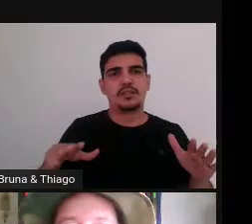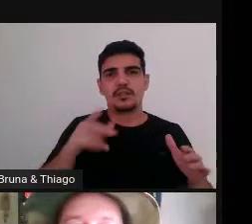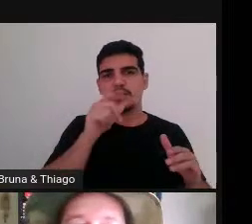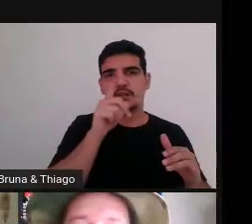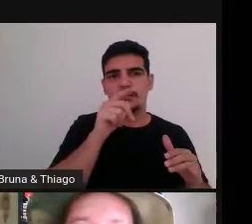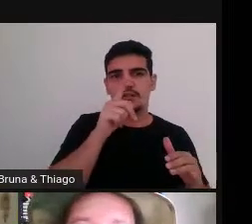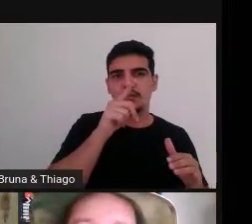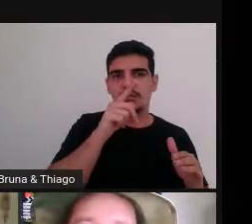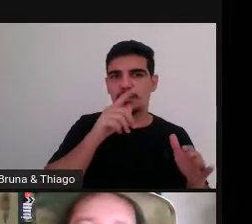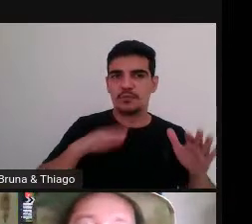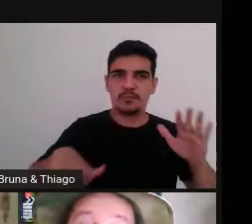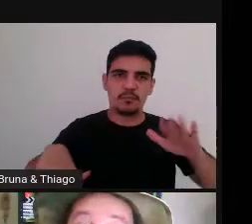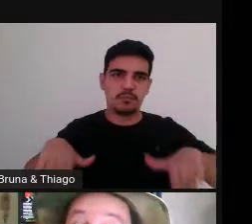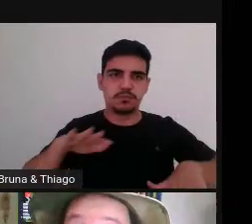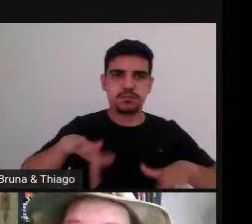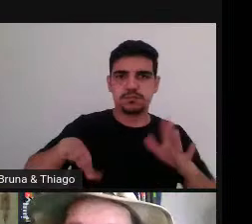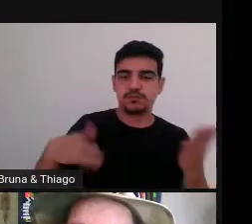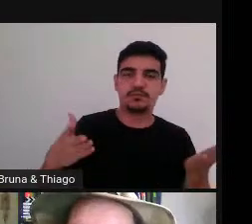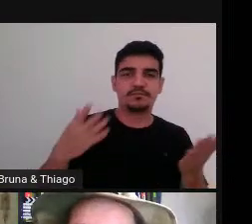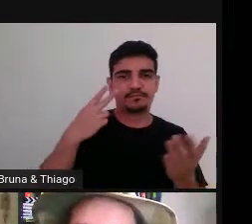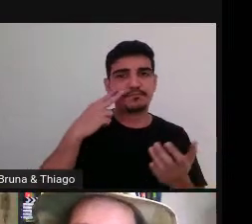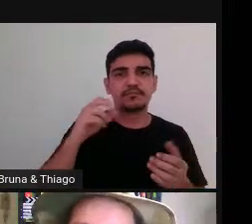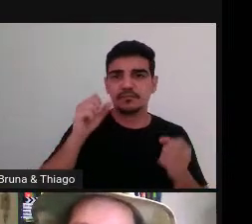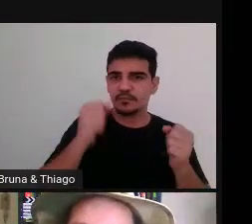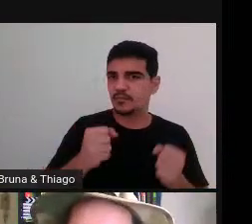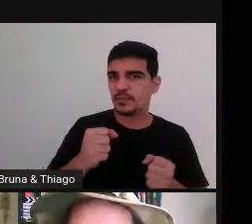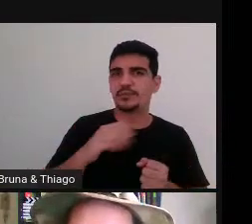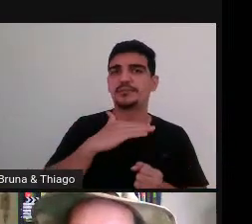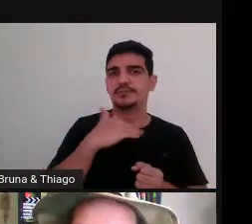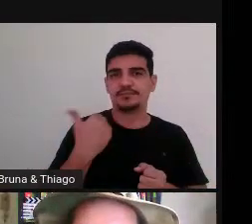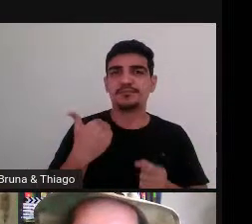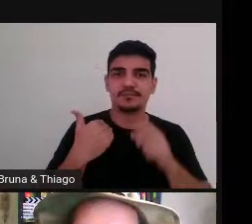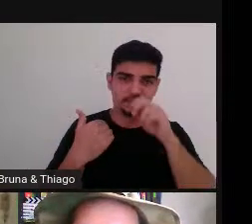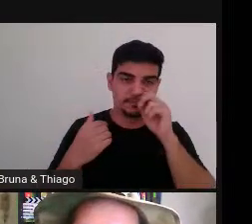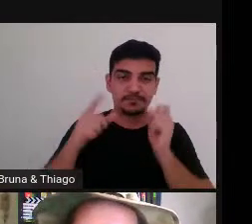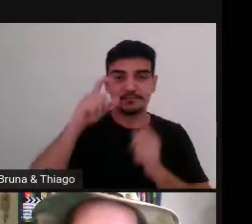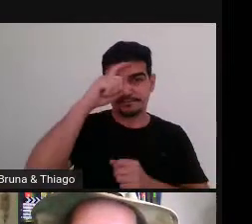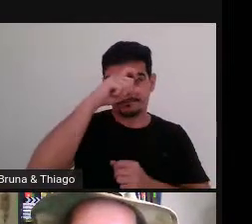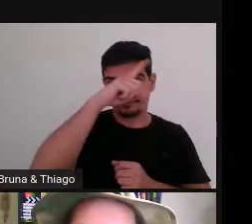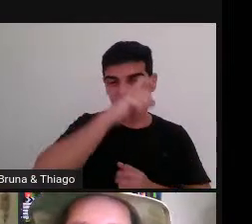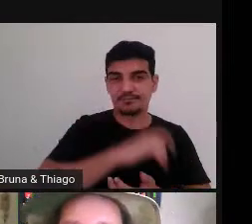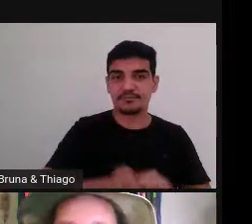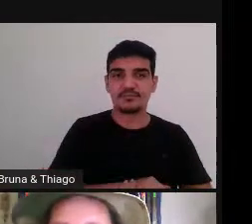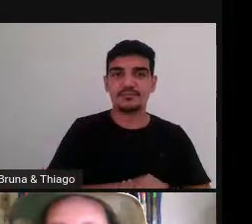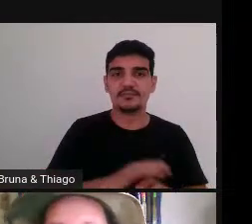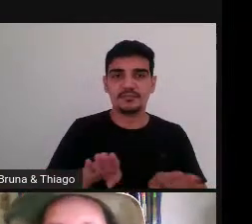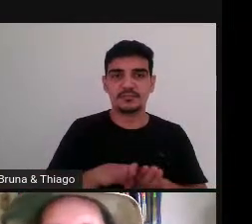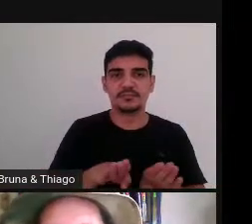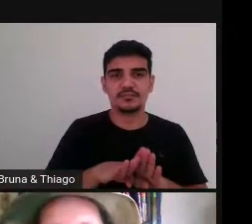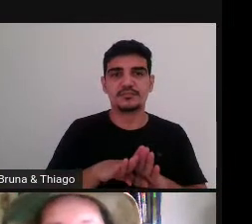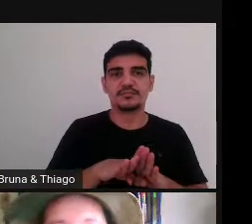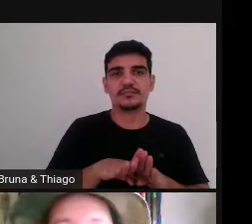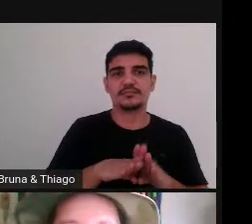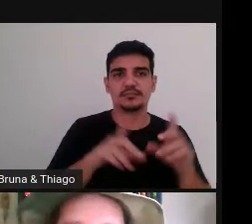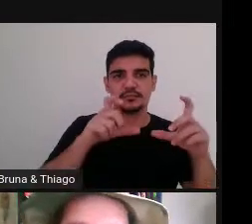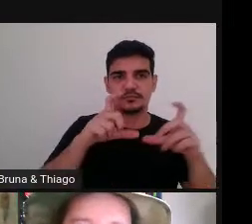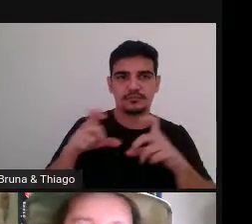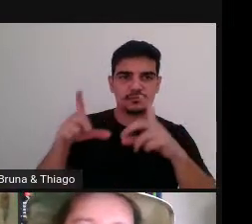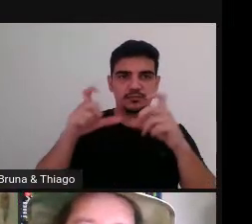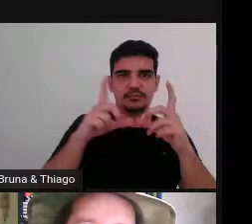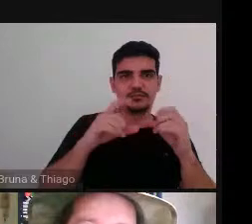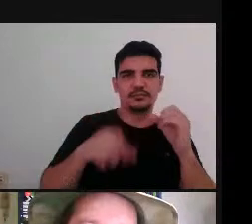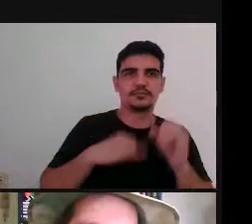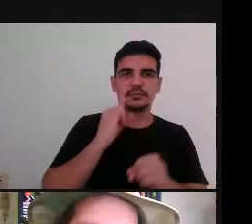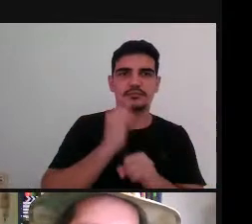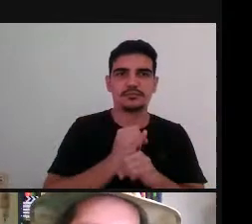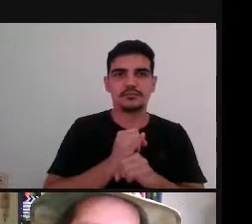ter complicações renais, a criança pode morrer, então é bem grave. Aqui também mais fotos de internet. Às vezes o torniquete, né,